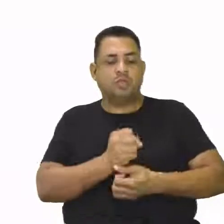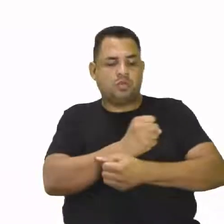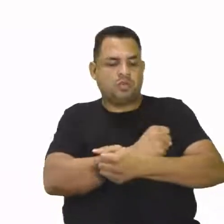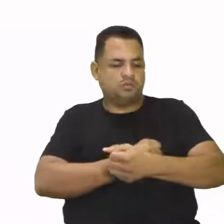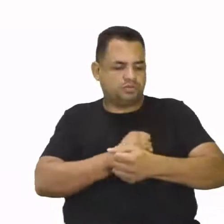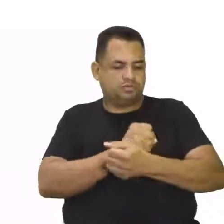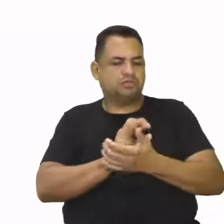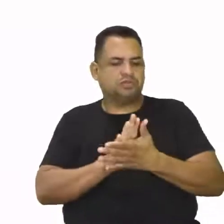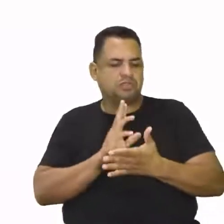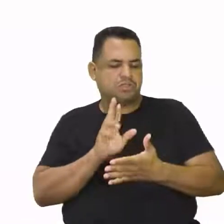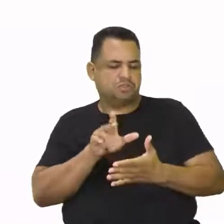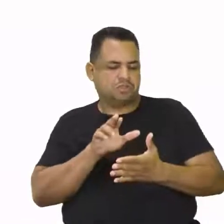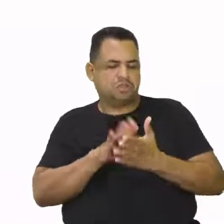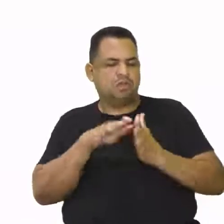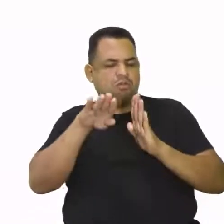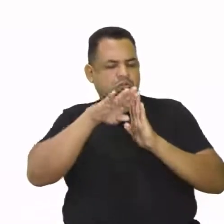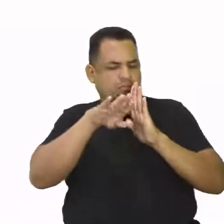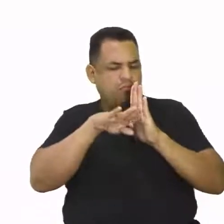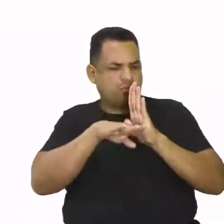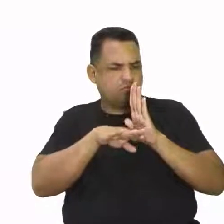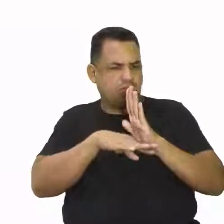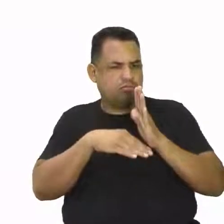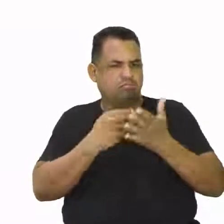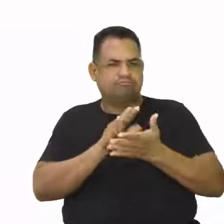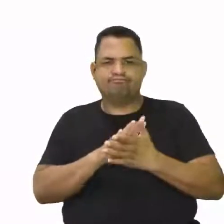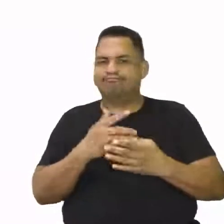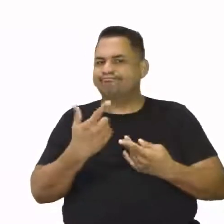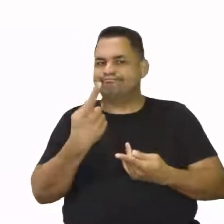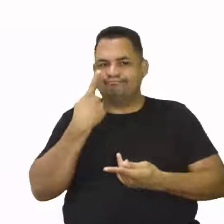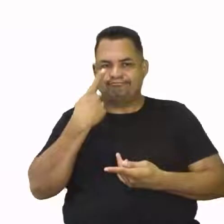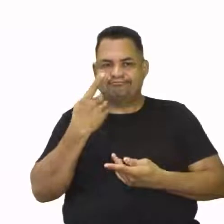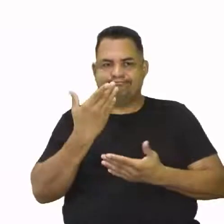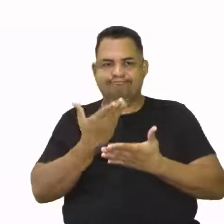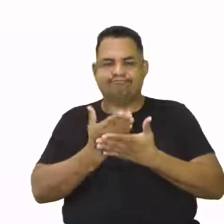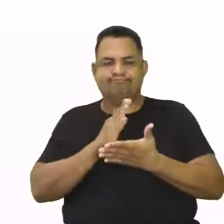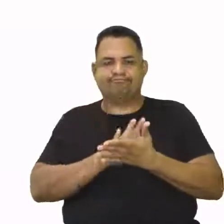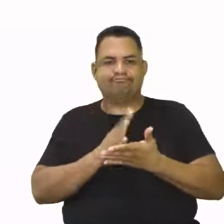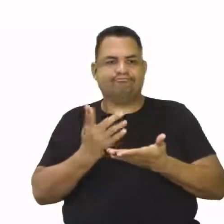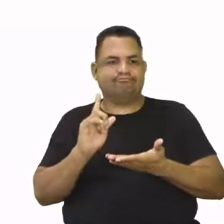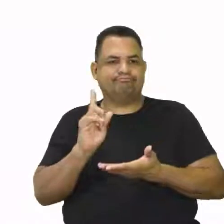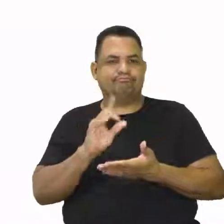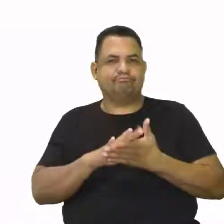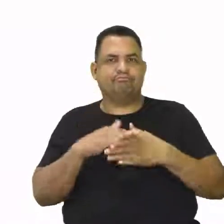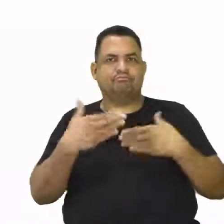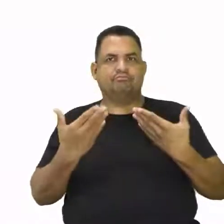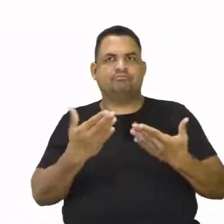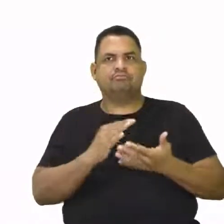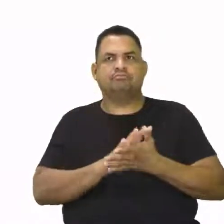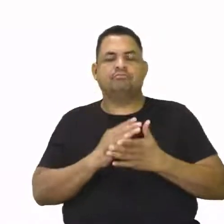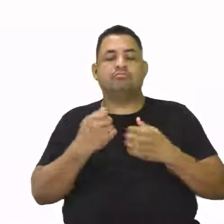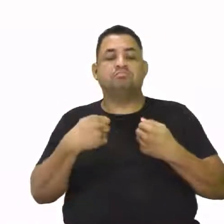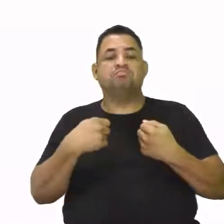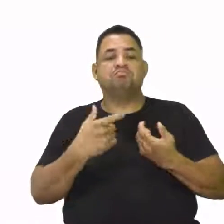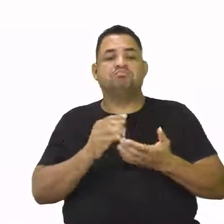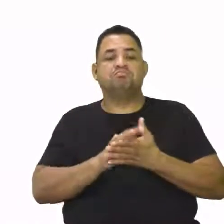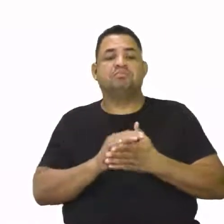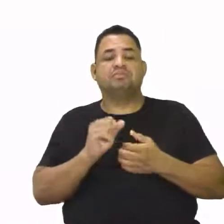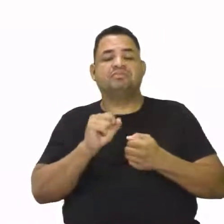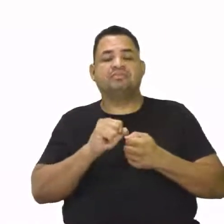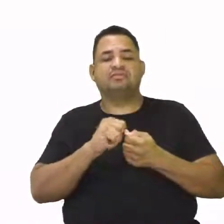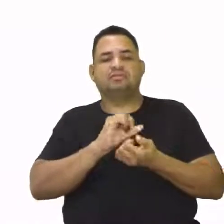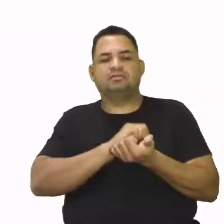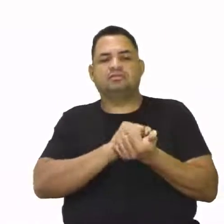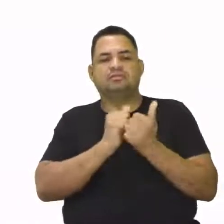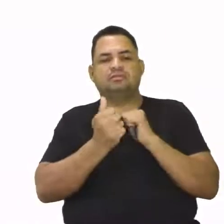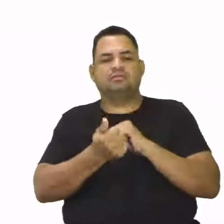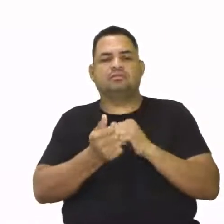a receita. E observem que a tradução não é literal, viu? Não, para poder fazer sentido, a gente tem que fazer umas